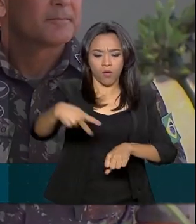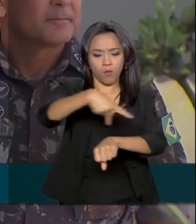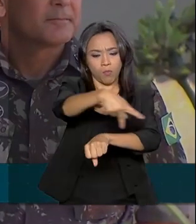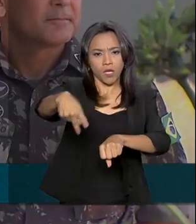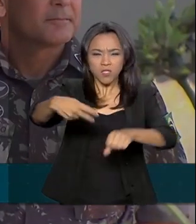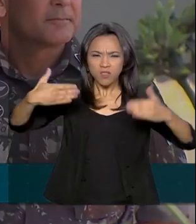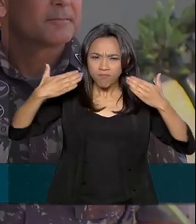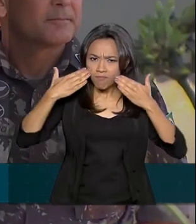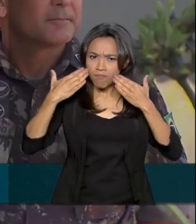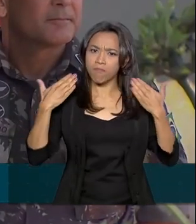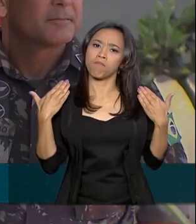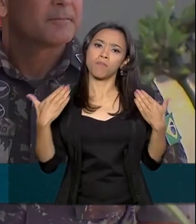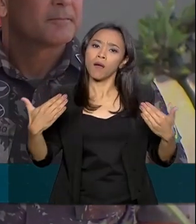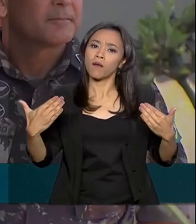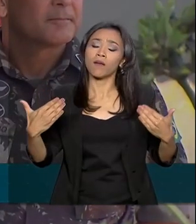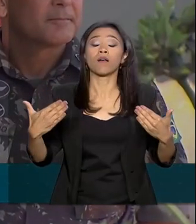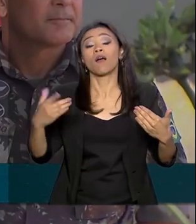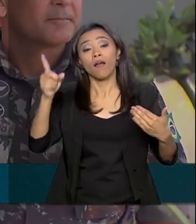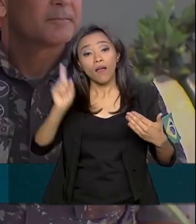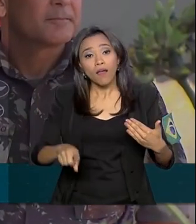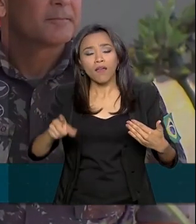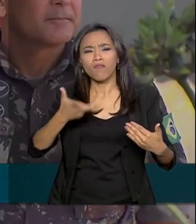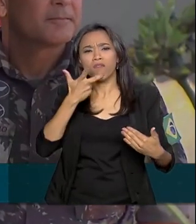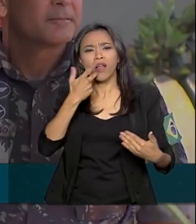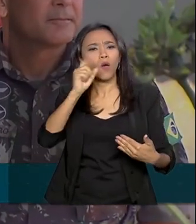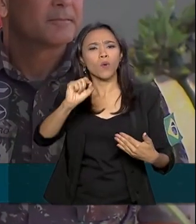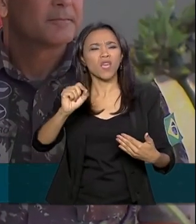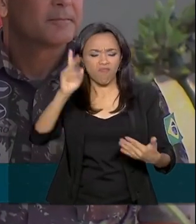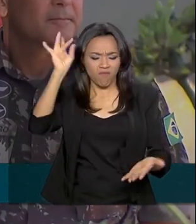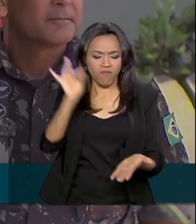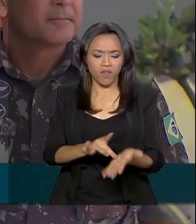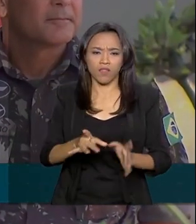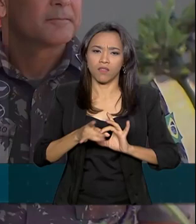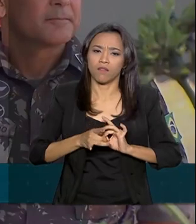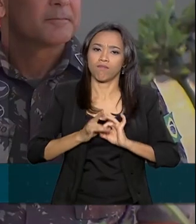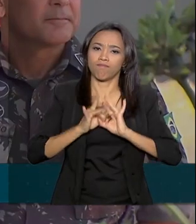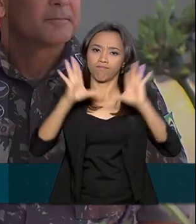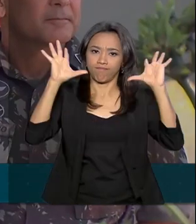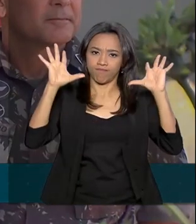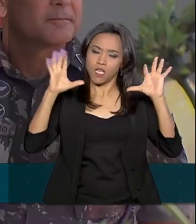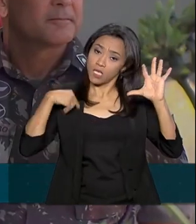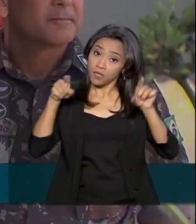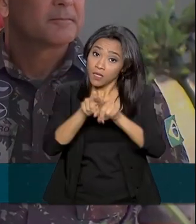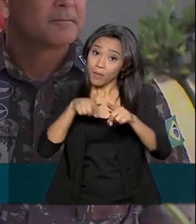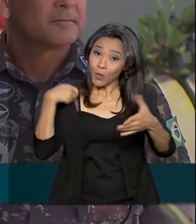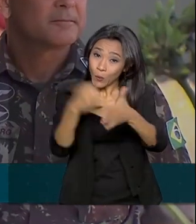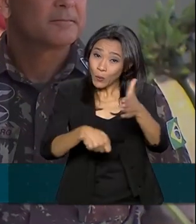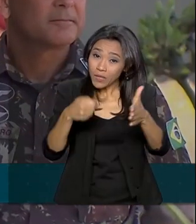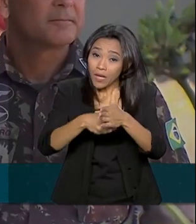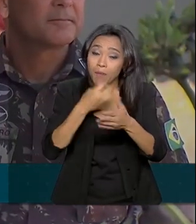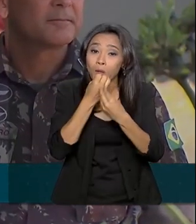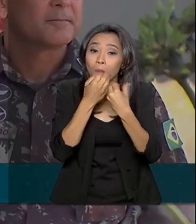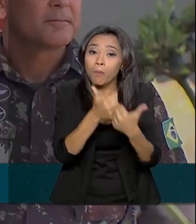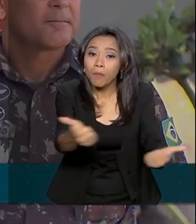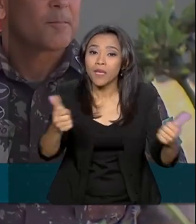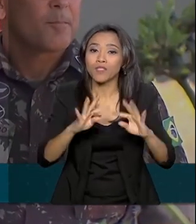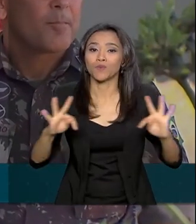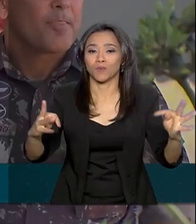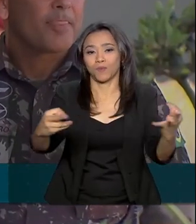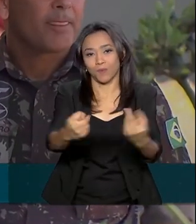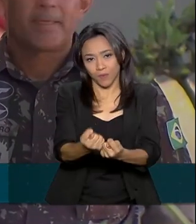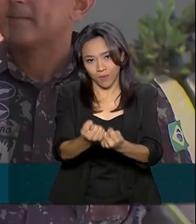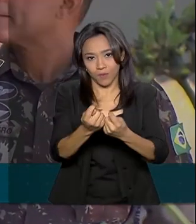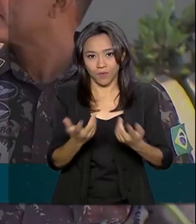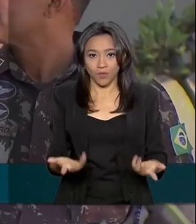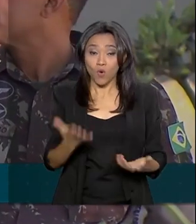merece. É declarar a nossa verdadeira independência e é lutar para o bem de todos.